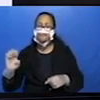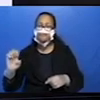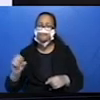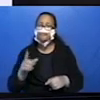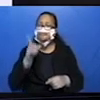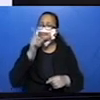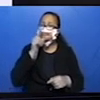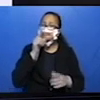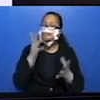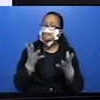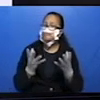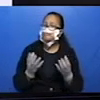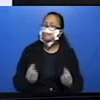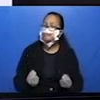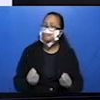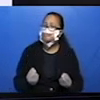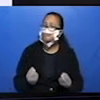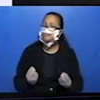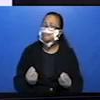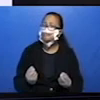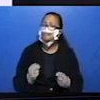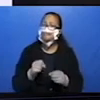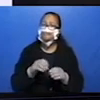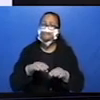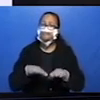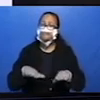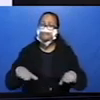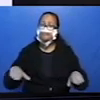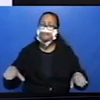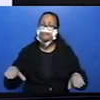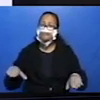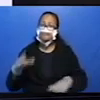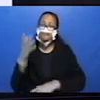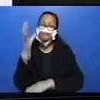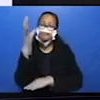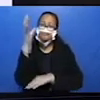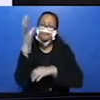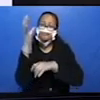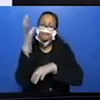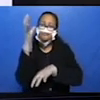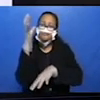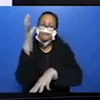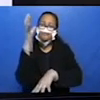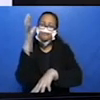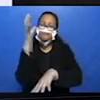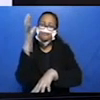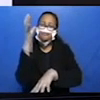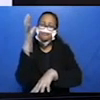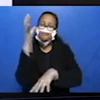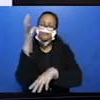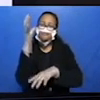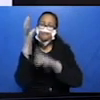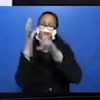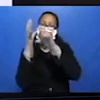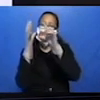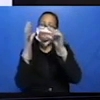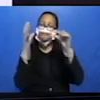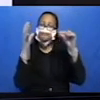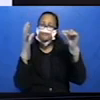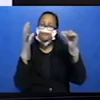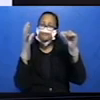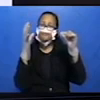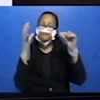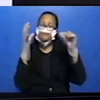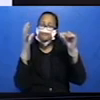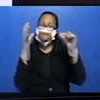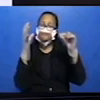pelas raízes da planta e chega até as folhas por meio de vasos condutores. Esses